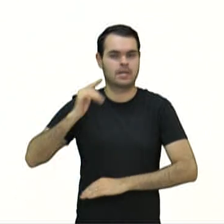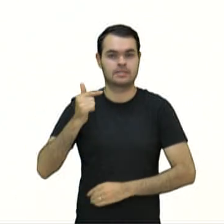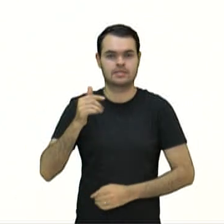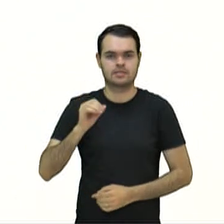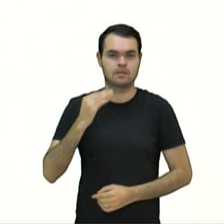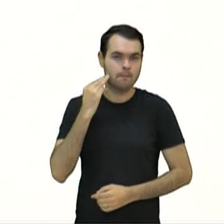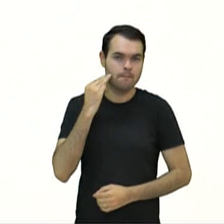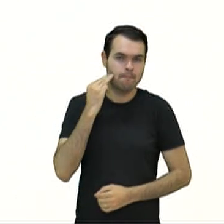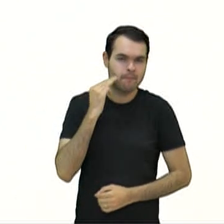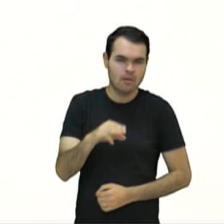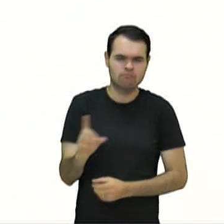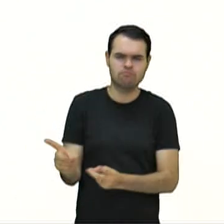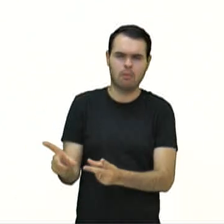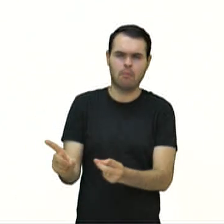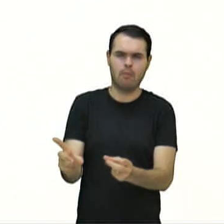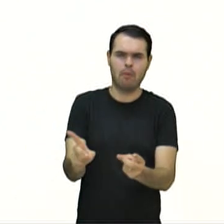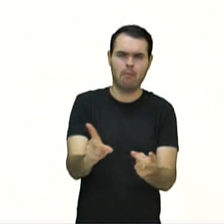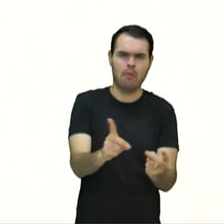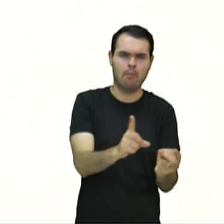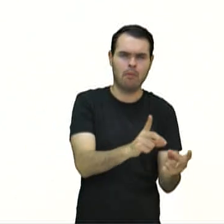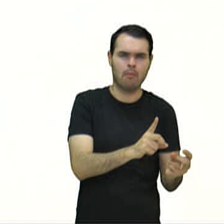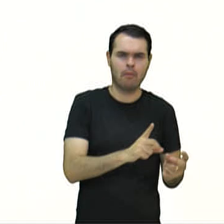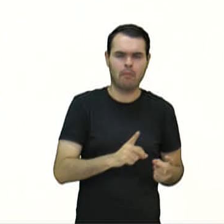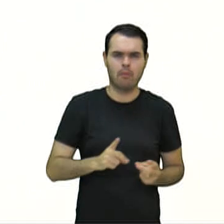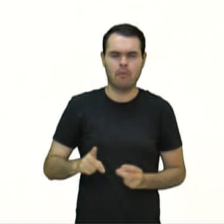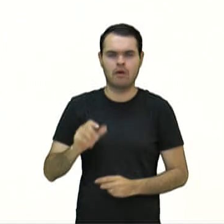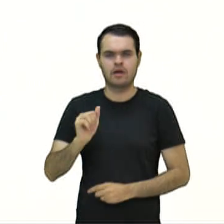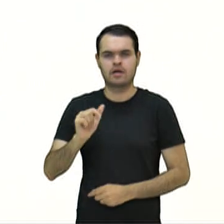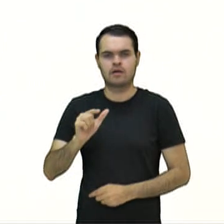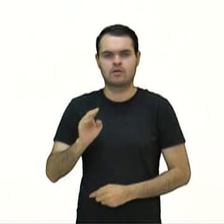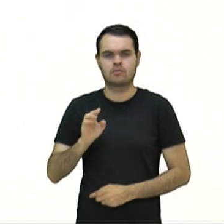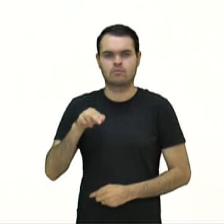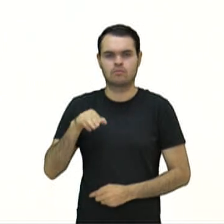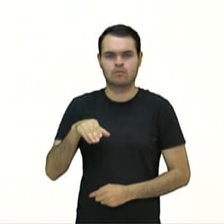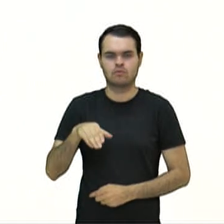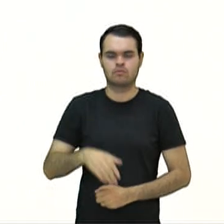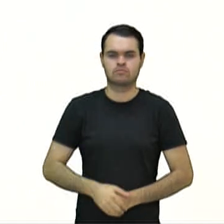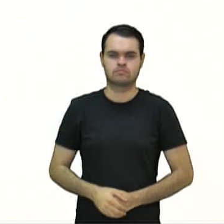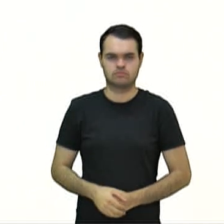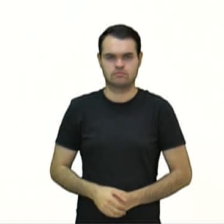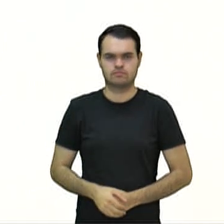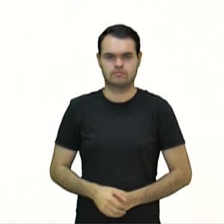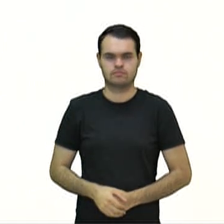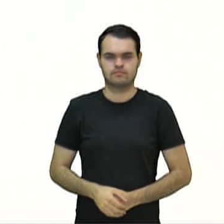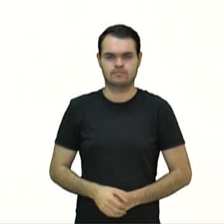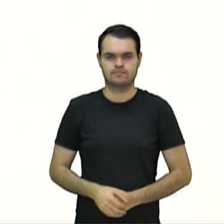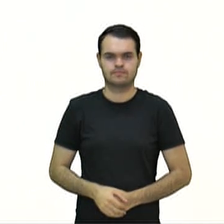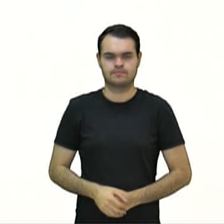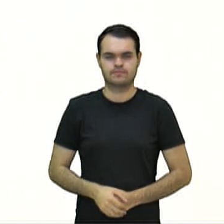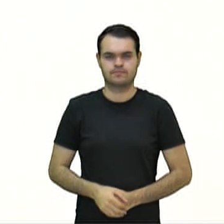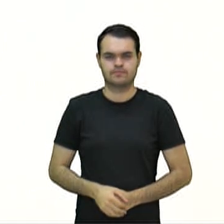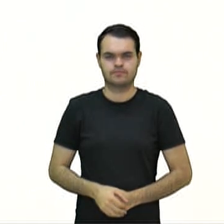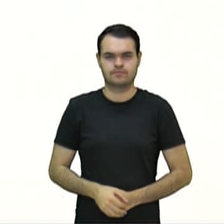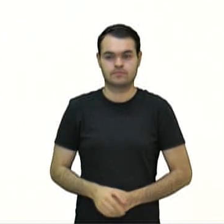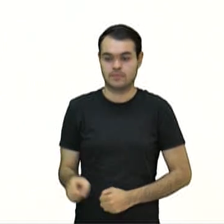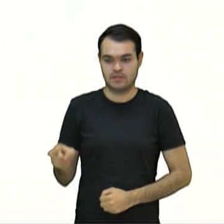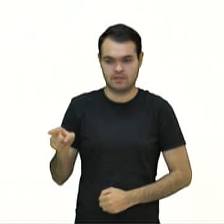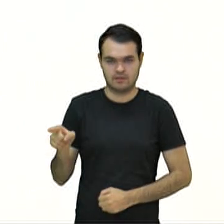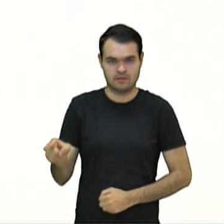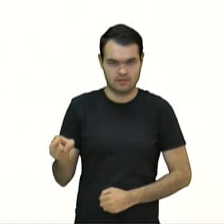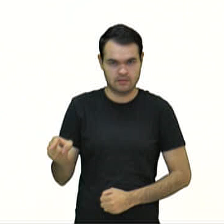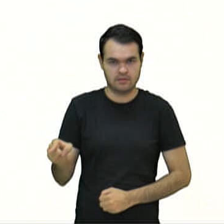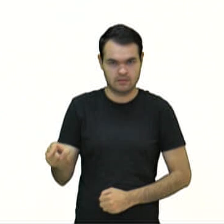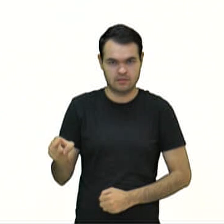de álbuns internacionalmente. She named the world's healthiest woman singer. Ela é nominada